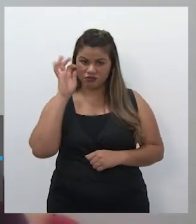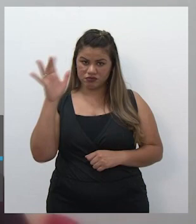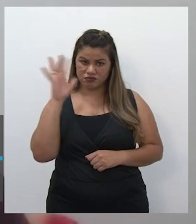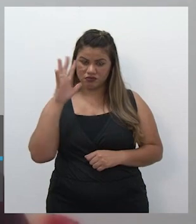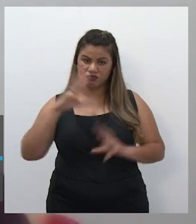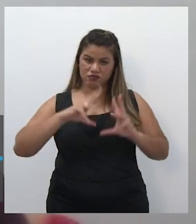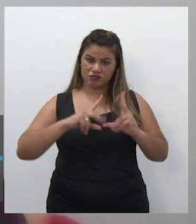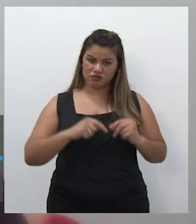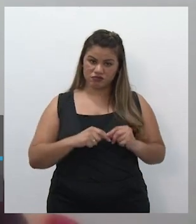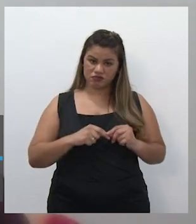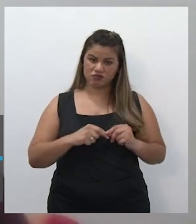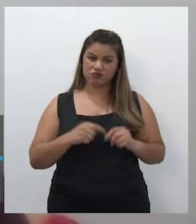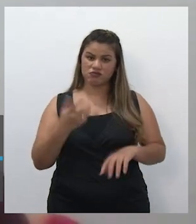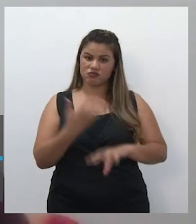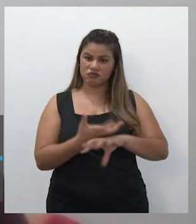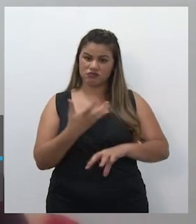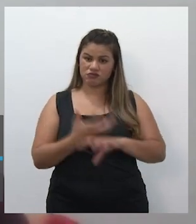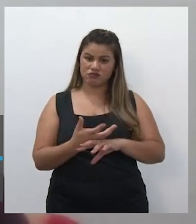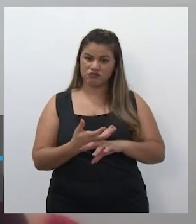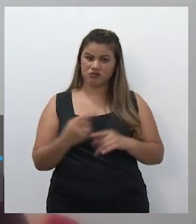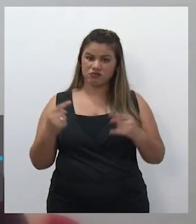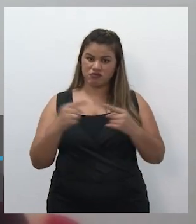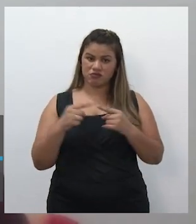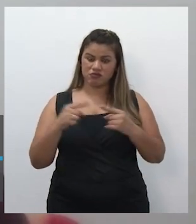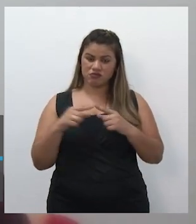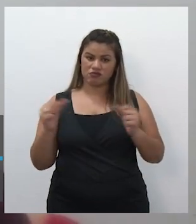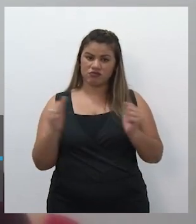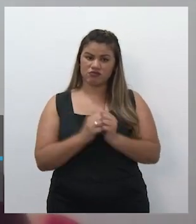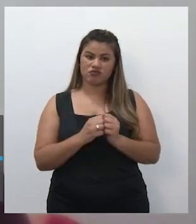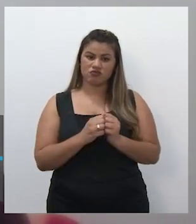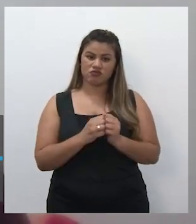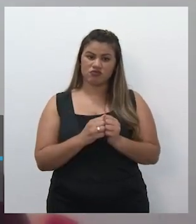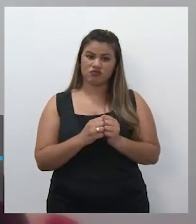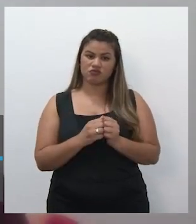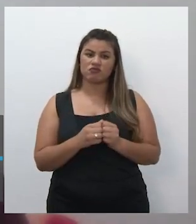os componentes vão se mobilizar para trabalhar juntos. Então,